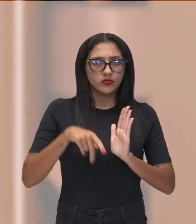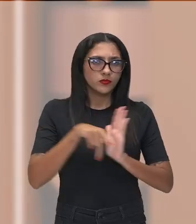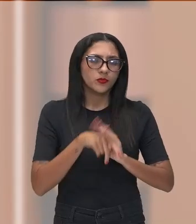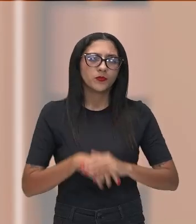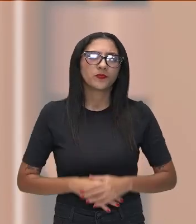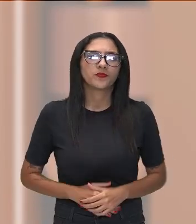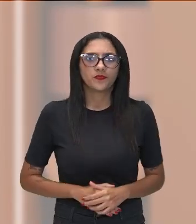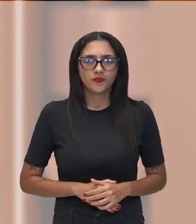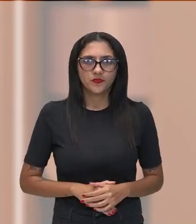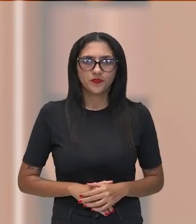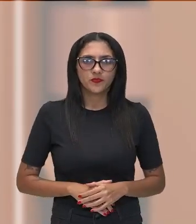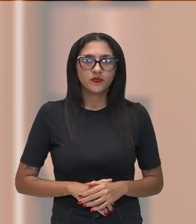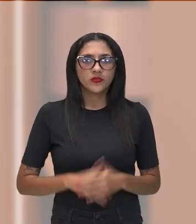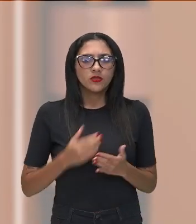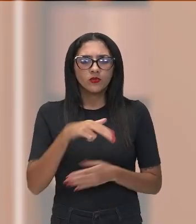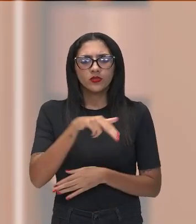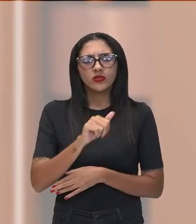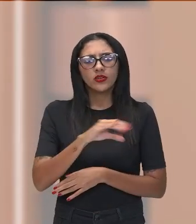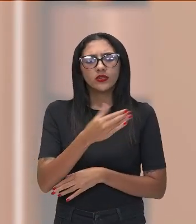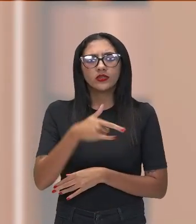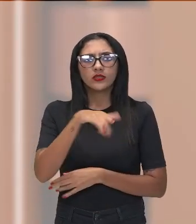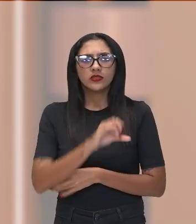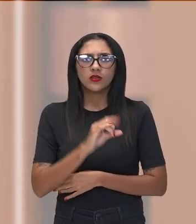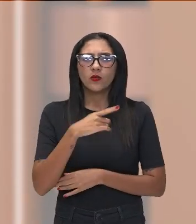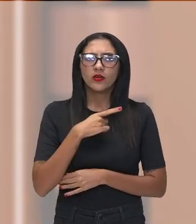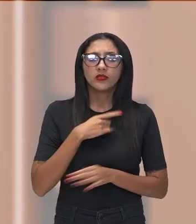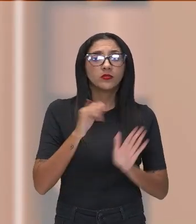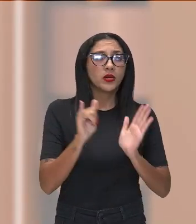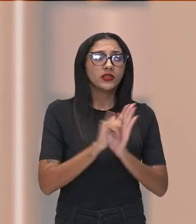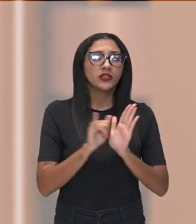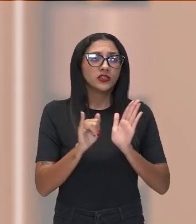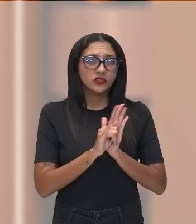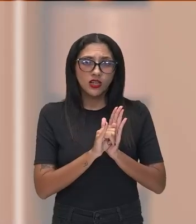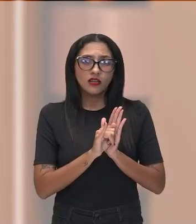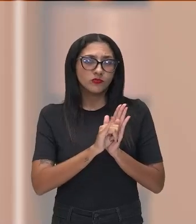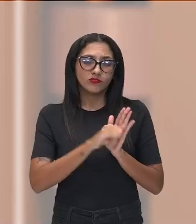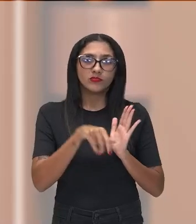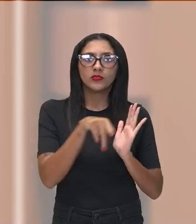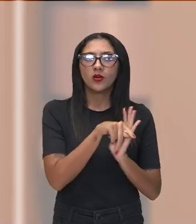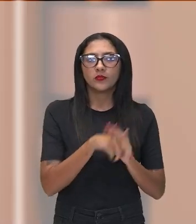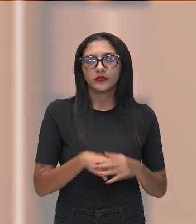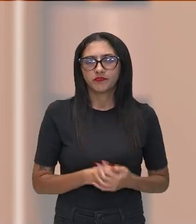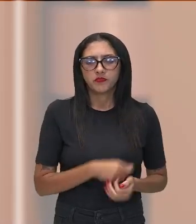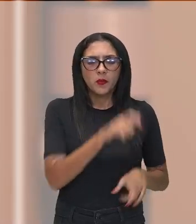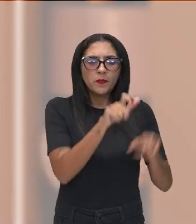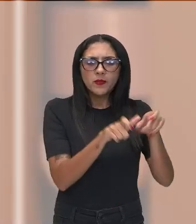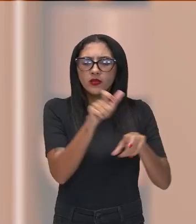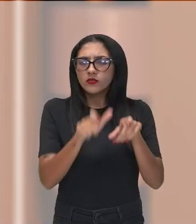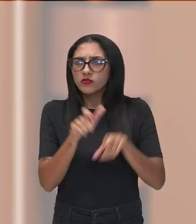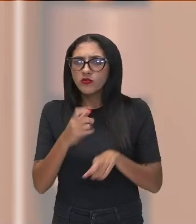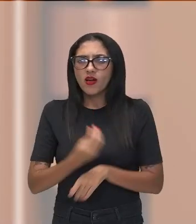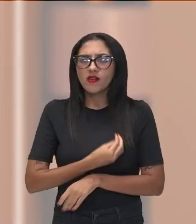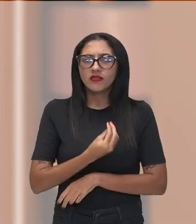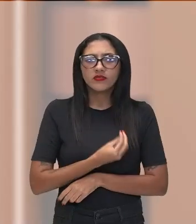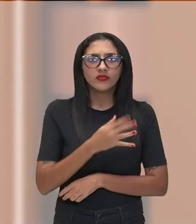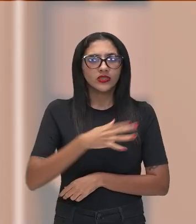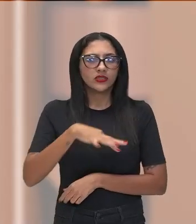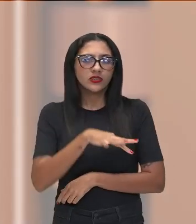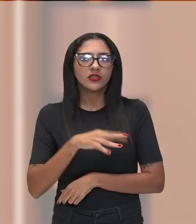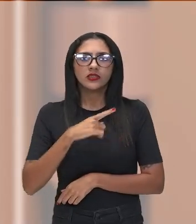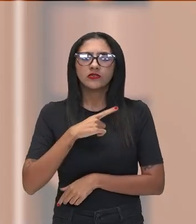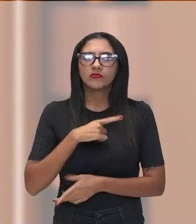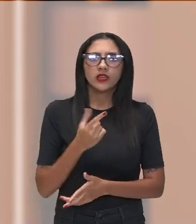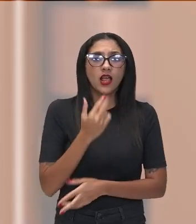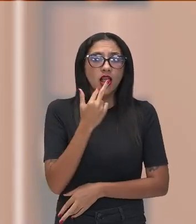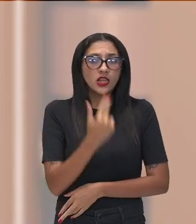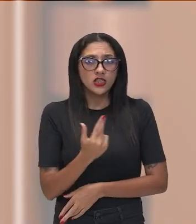uma nação, ela vai ter ali uma identidade cultural, onde as pessoas elas vão ter a mesma